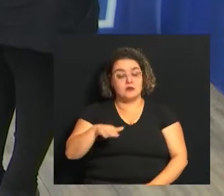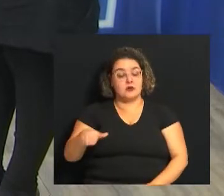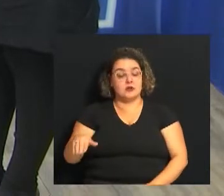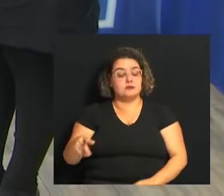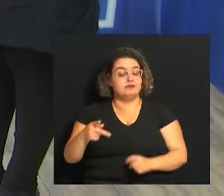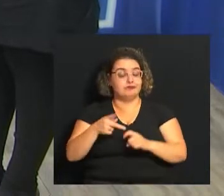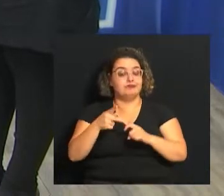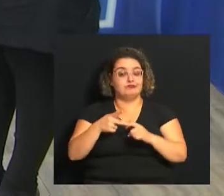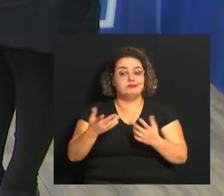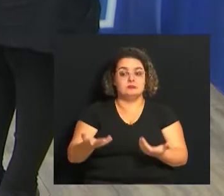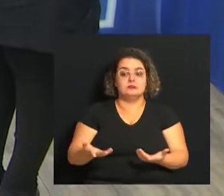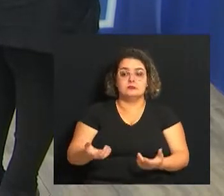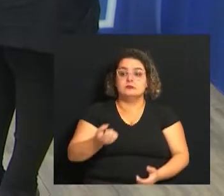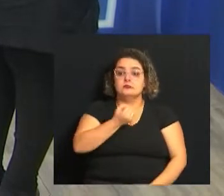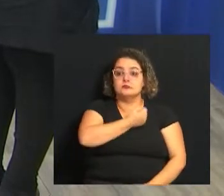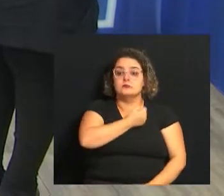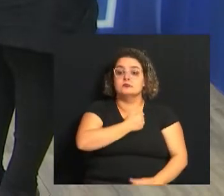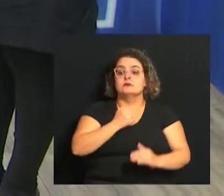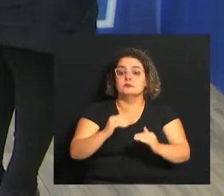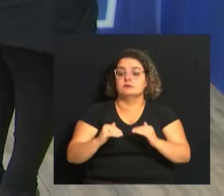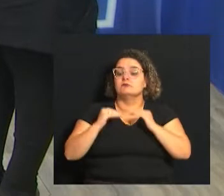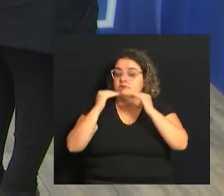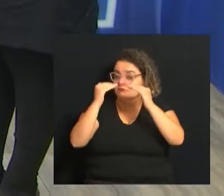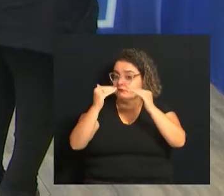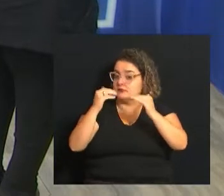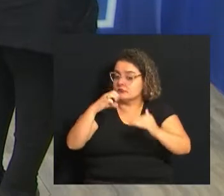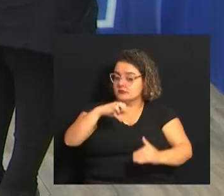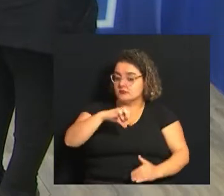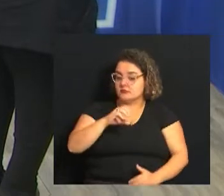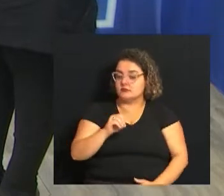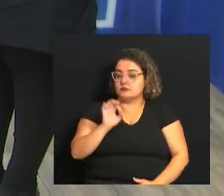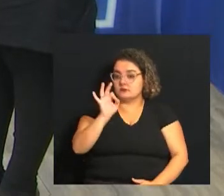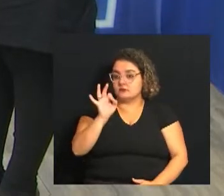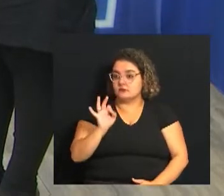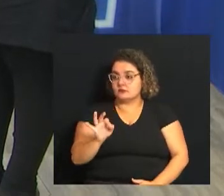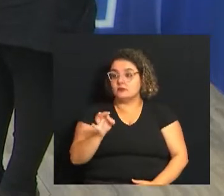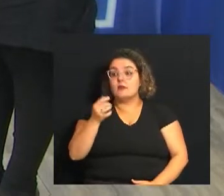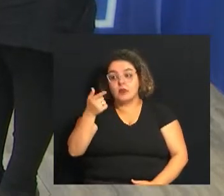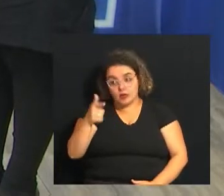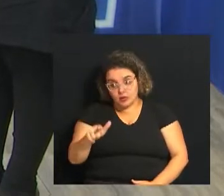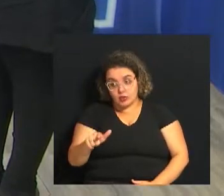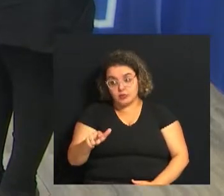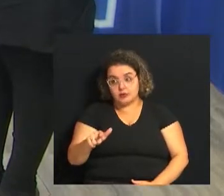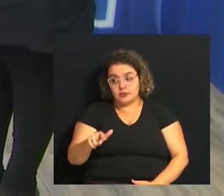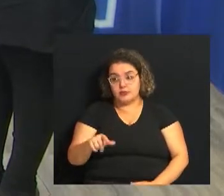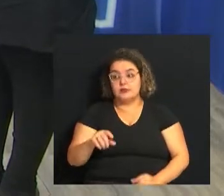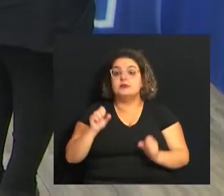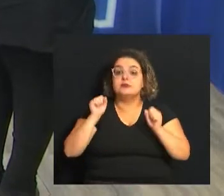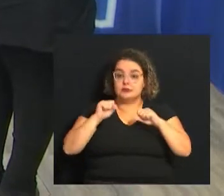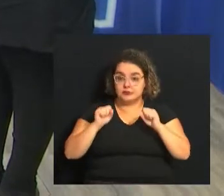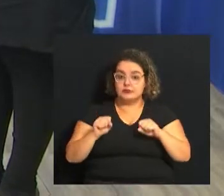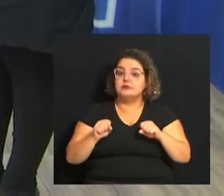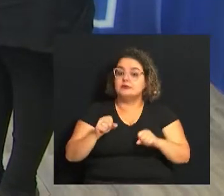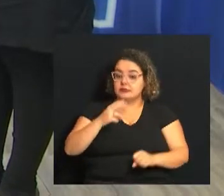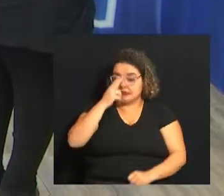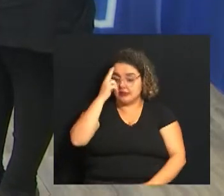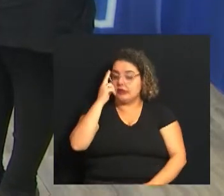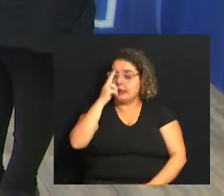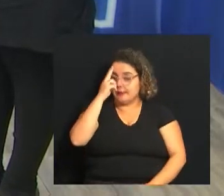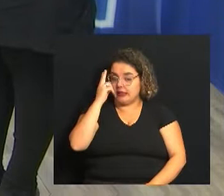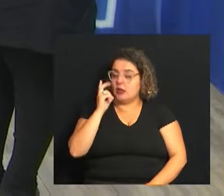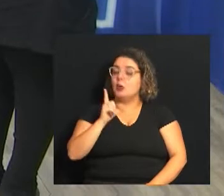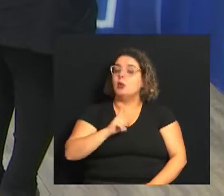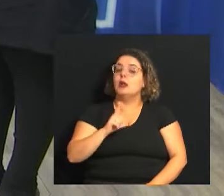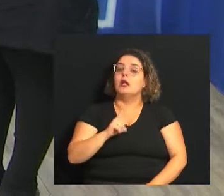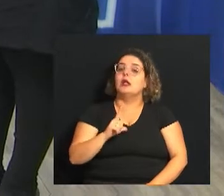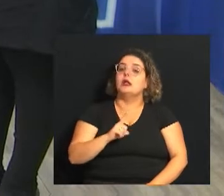estatísticas, o número estava acima dos 90%. Segue este panorama? Segue sim, Gabriel. Hoje nós temos aí, na